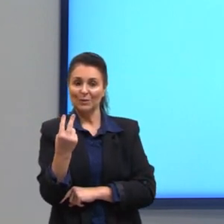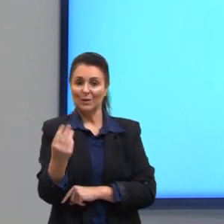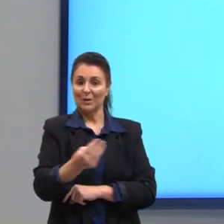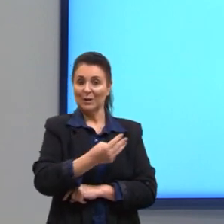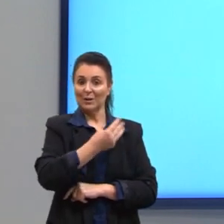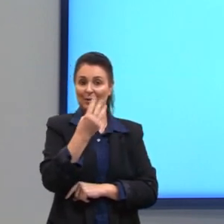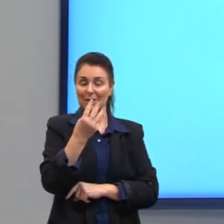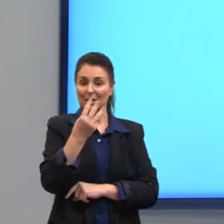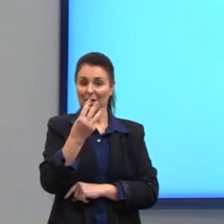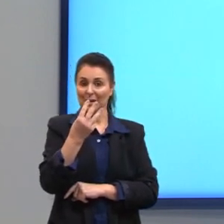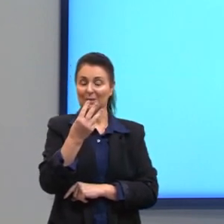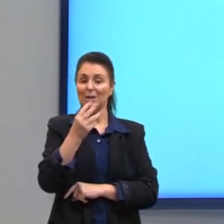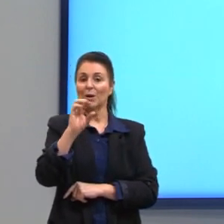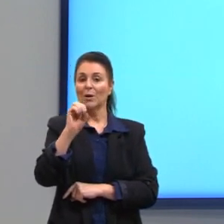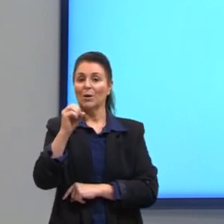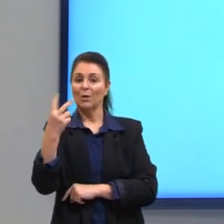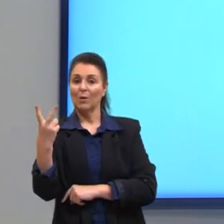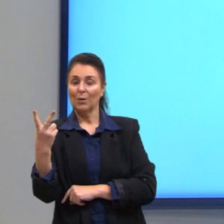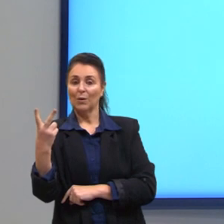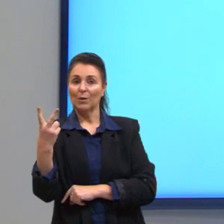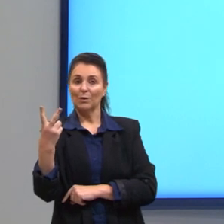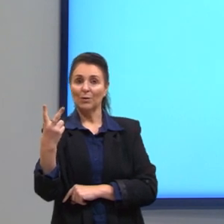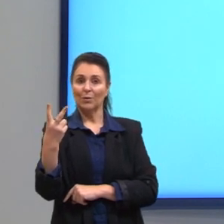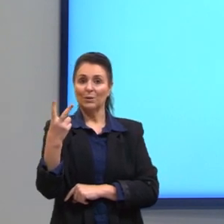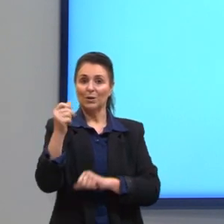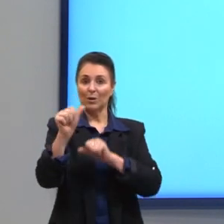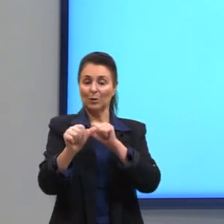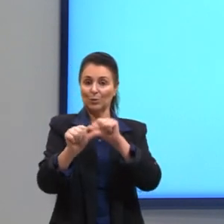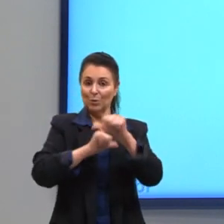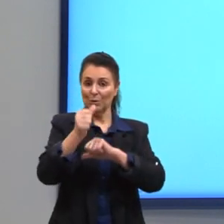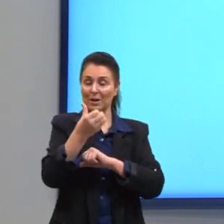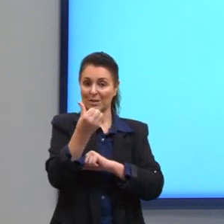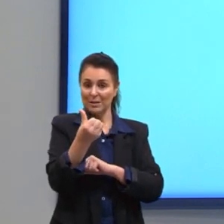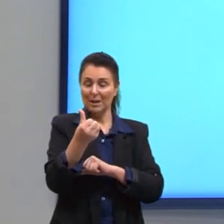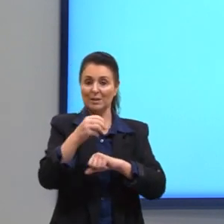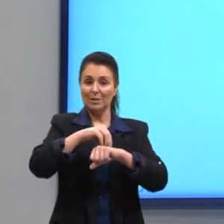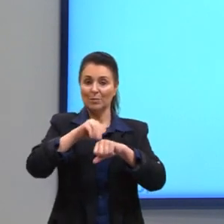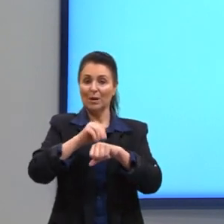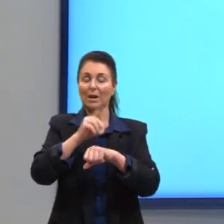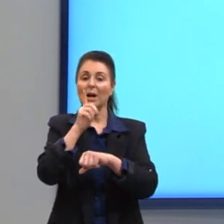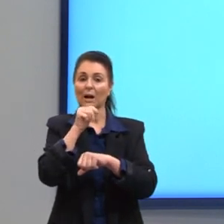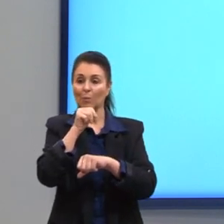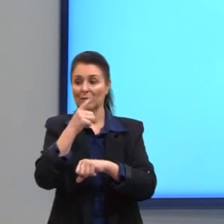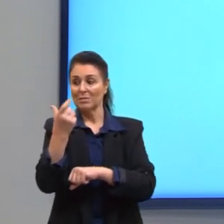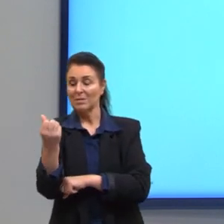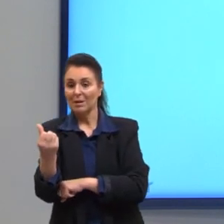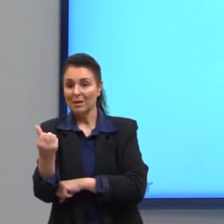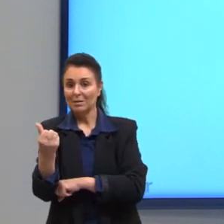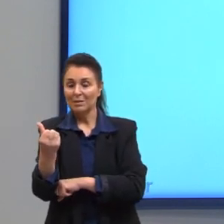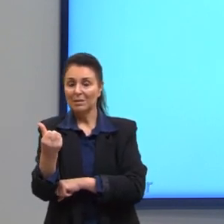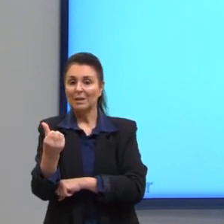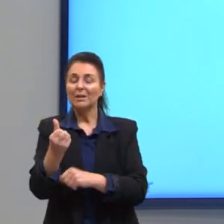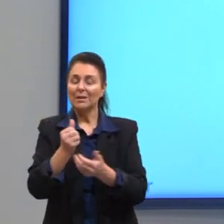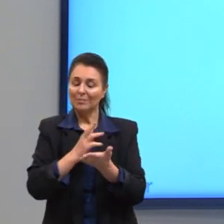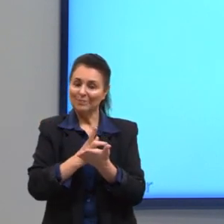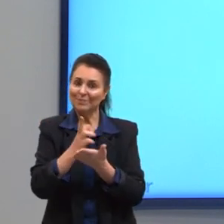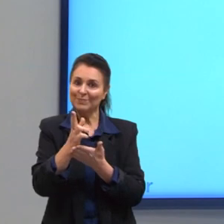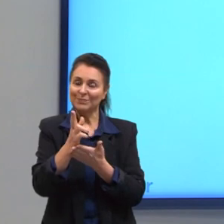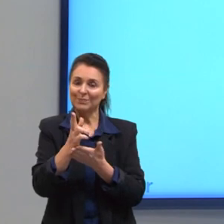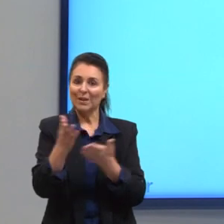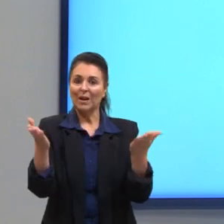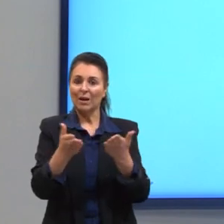gás oxigênio eu vou ter seis ao invés de três da molécula da água eu vou ter seis e assim por diante